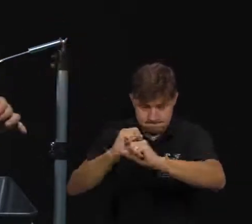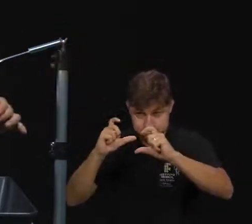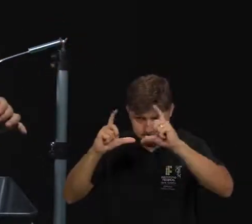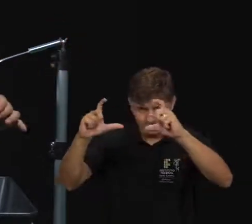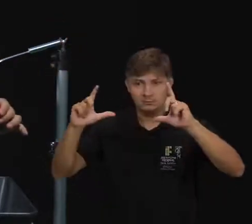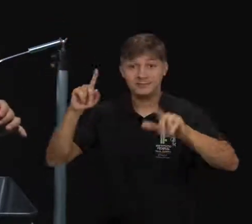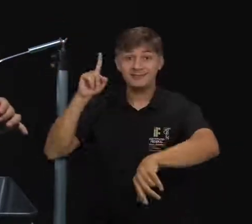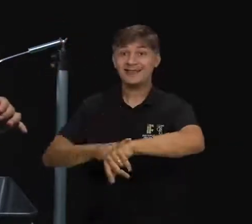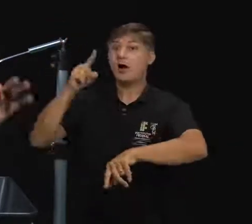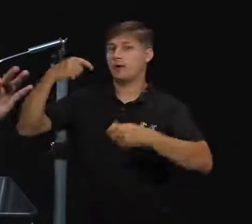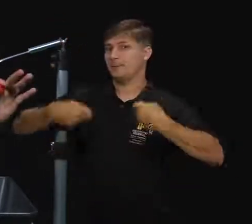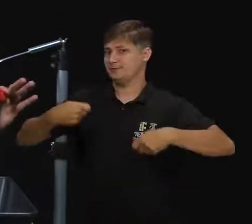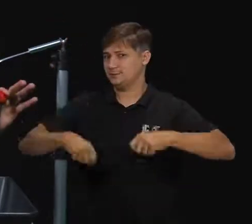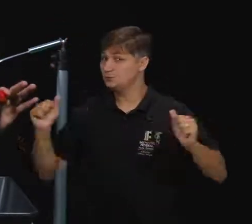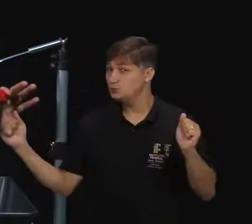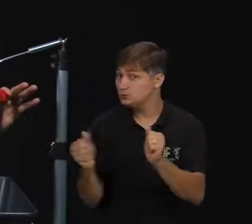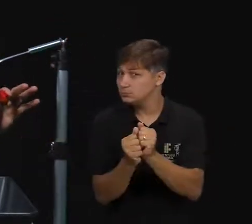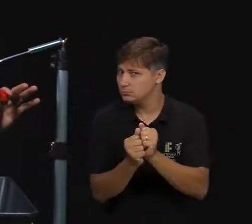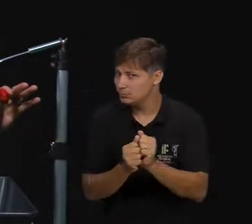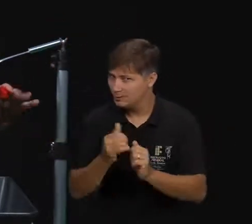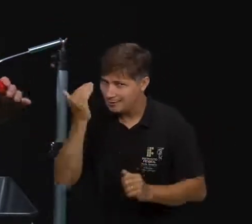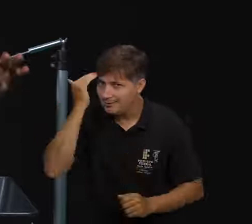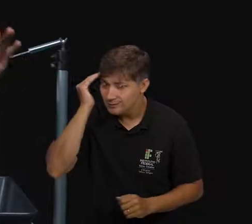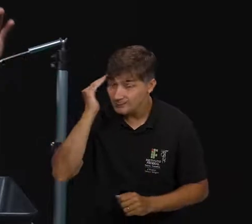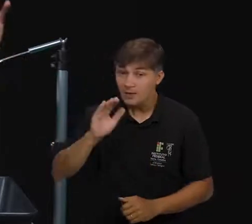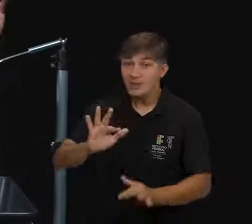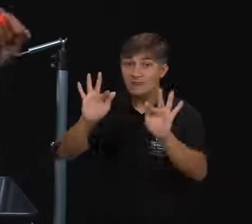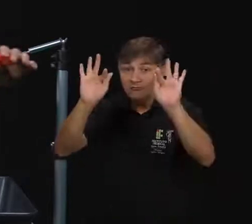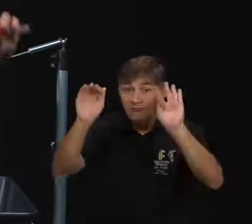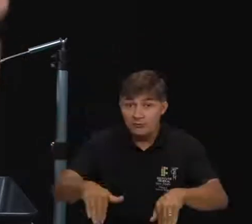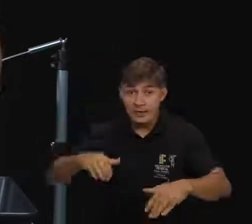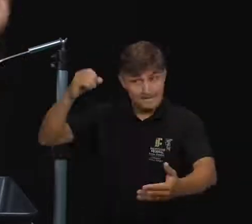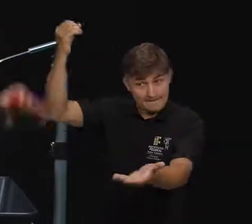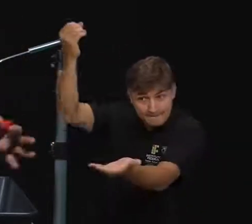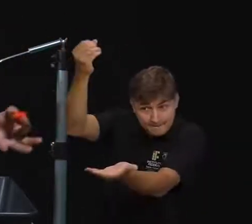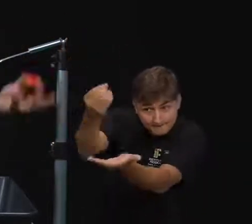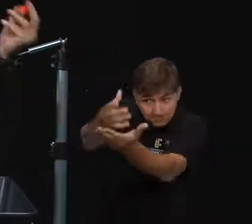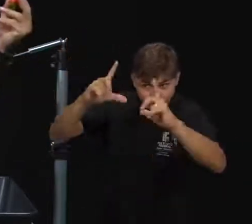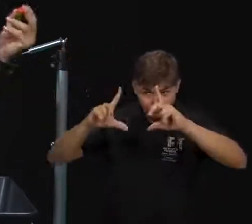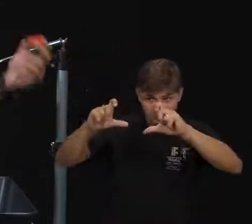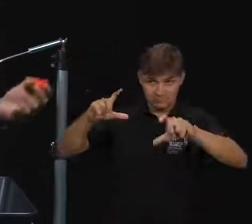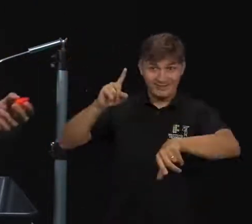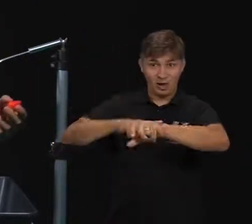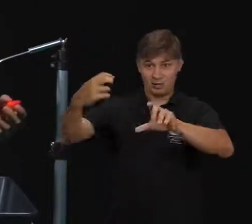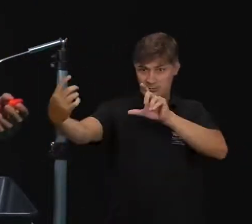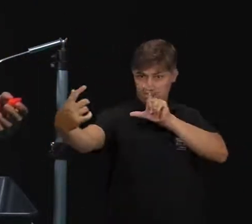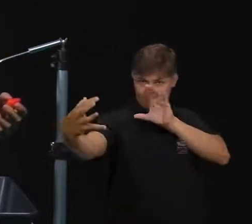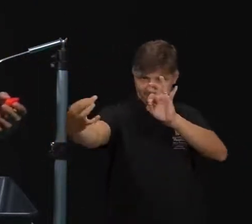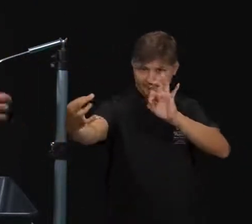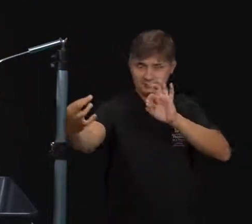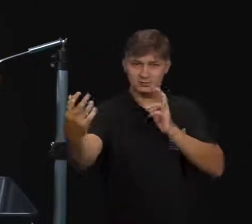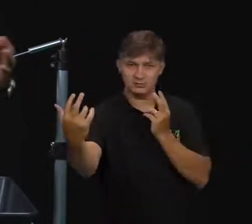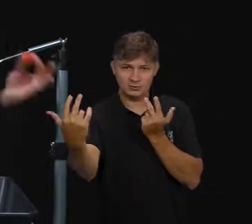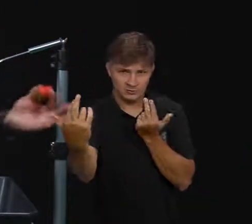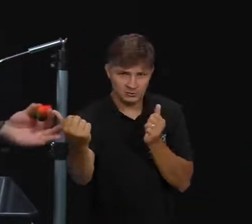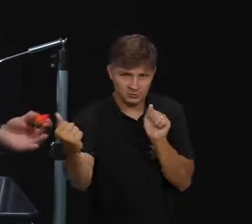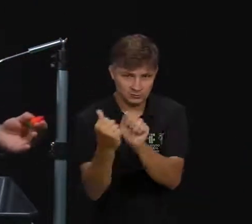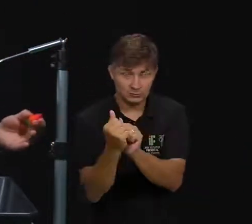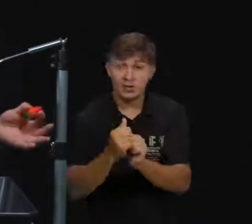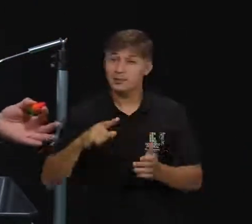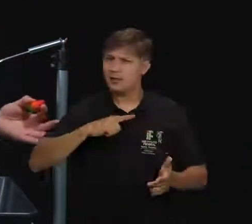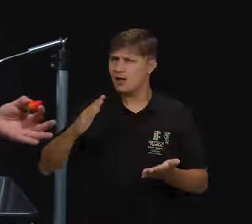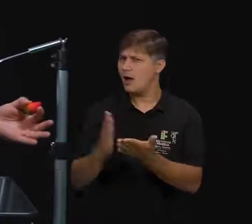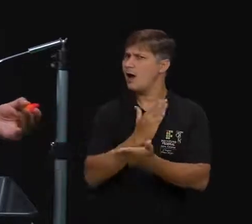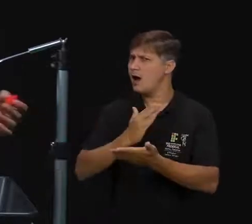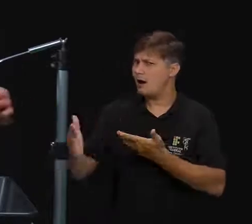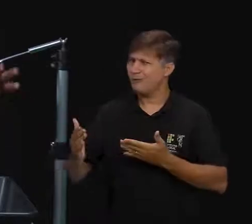bater na lâmina de leite eu clico. Eu não preciso ter pressa, tá? Então é no final, a hora que ele bateu, que ele explodiu, eu clico. Tá? Existe aí no mercado